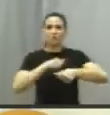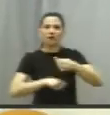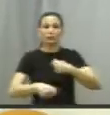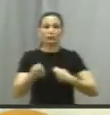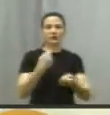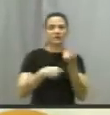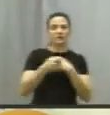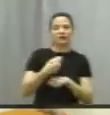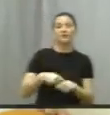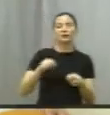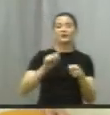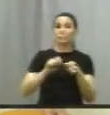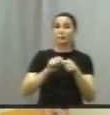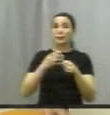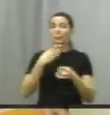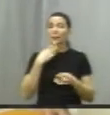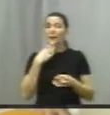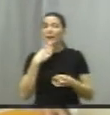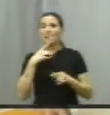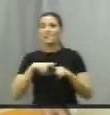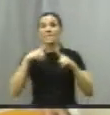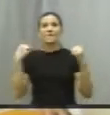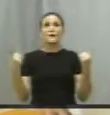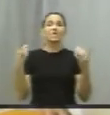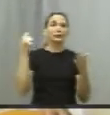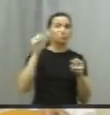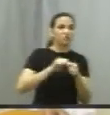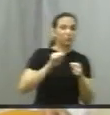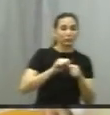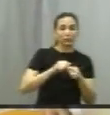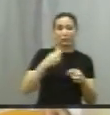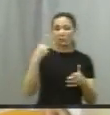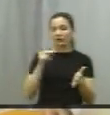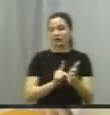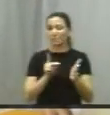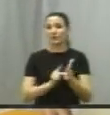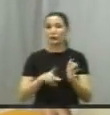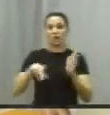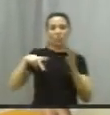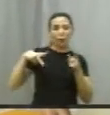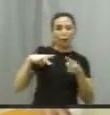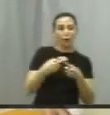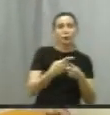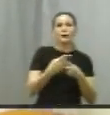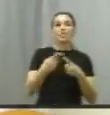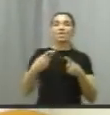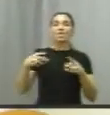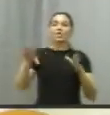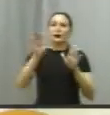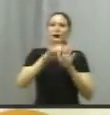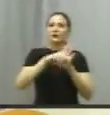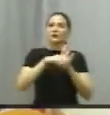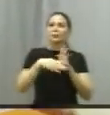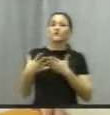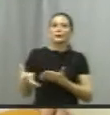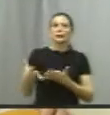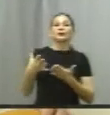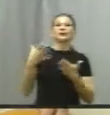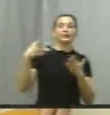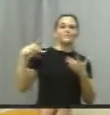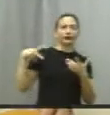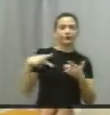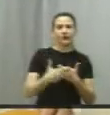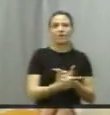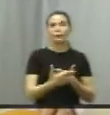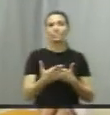cumprida. Corte para valer os celulares dos cargos comissionados que até hoje não foram cortados. Corte para valer